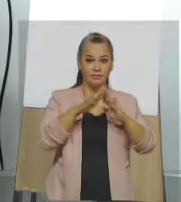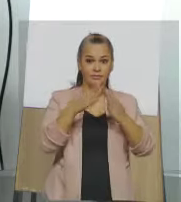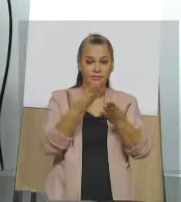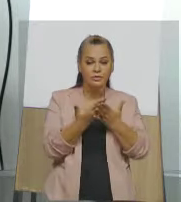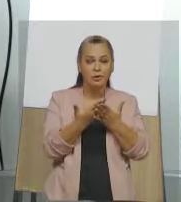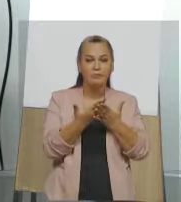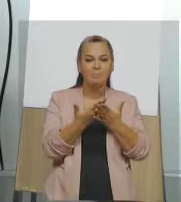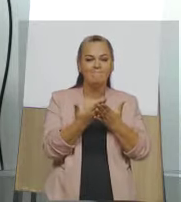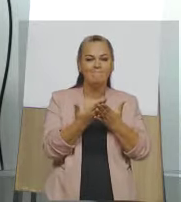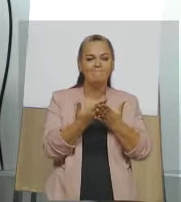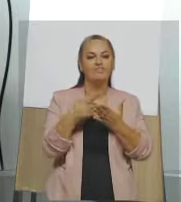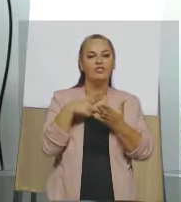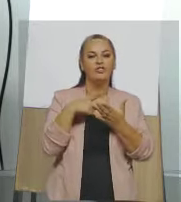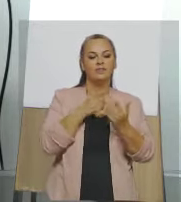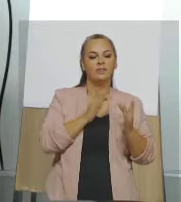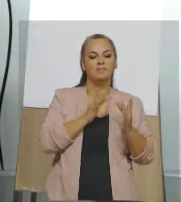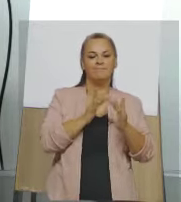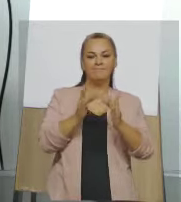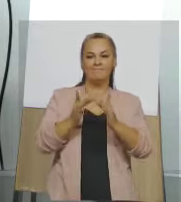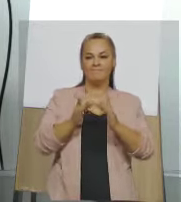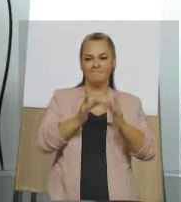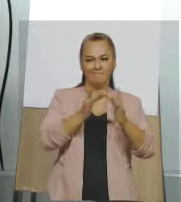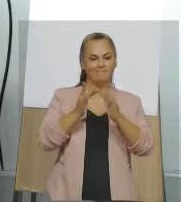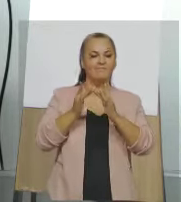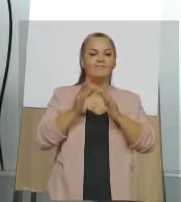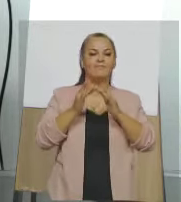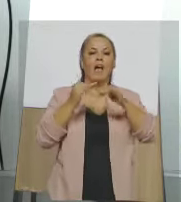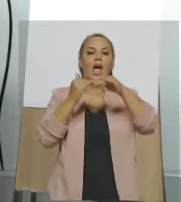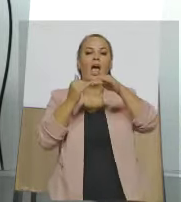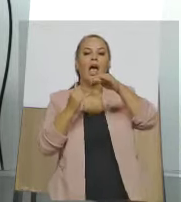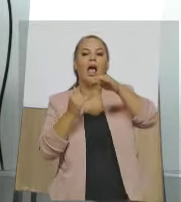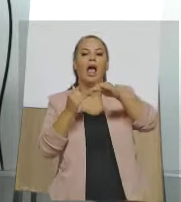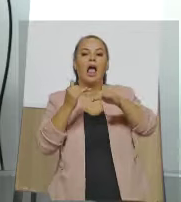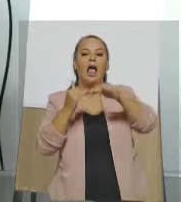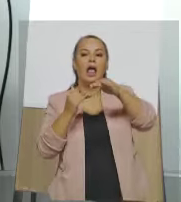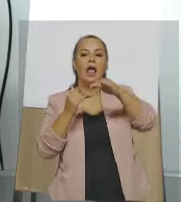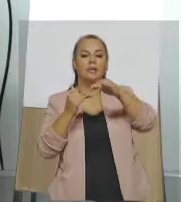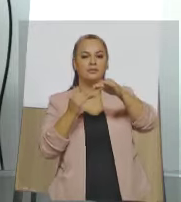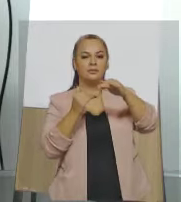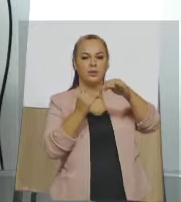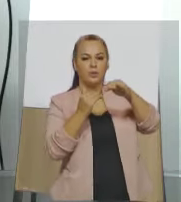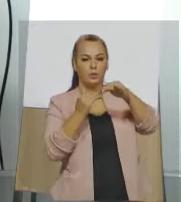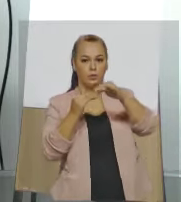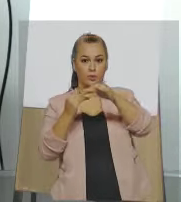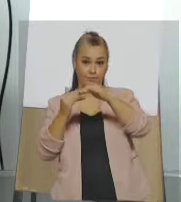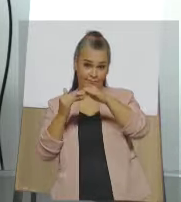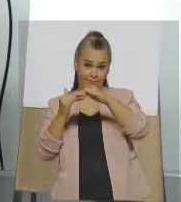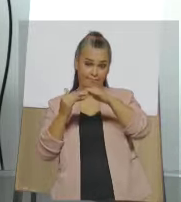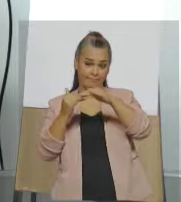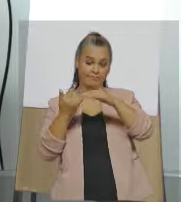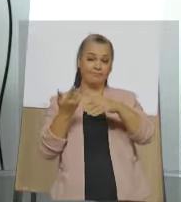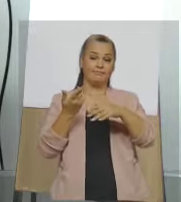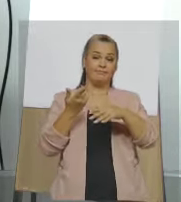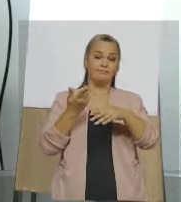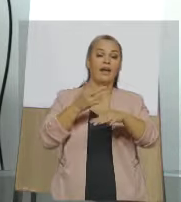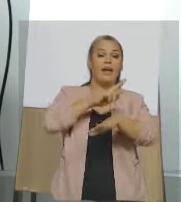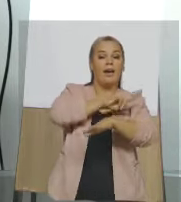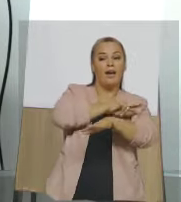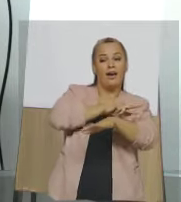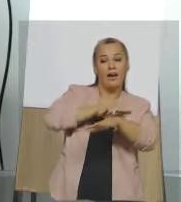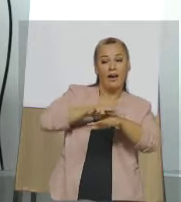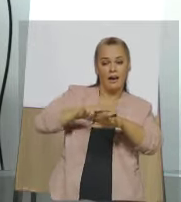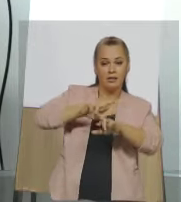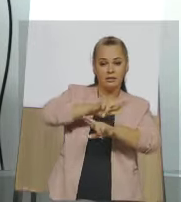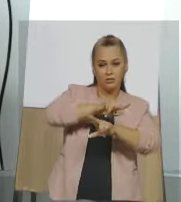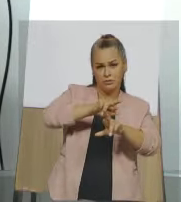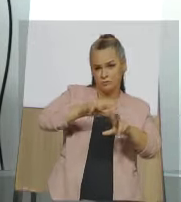classes, de raças diferentes, coisas que se mostra um tanto quanto diferente